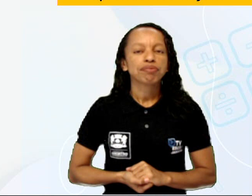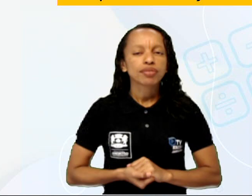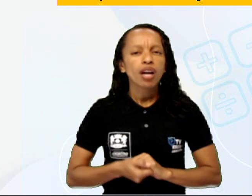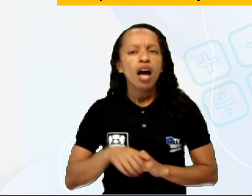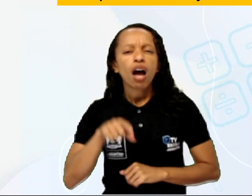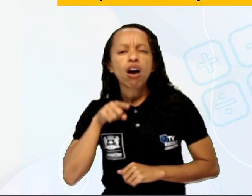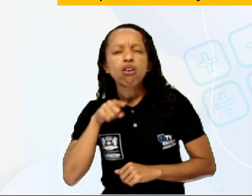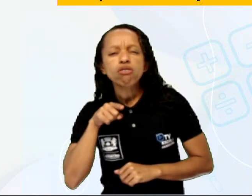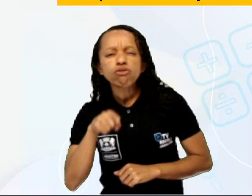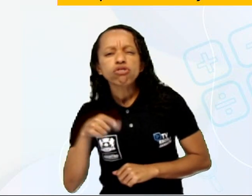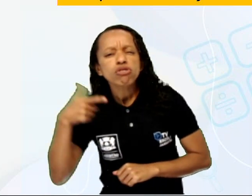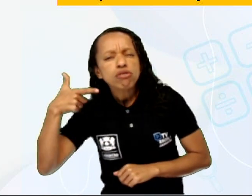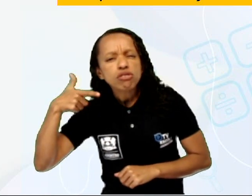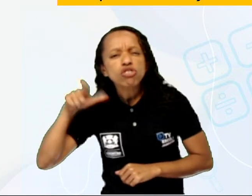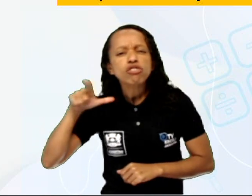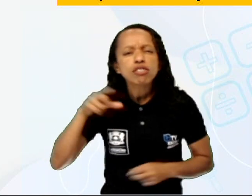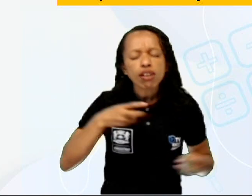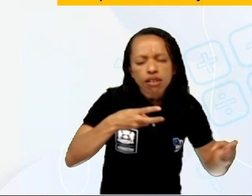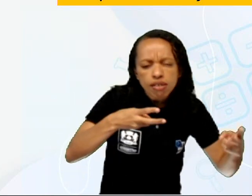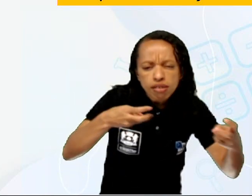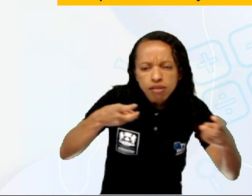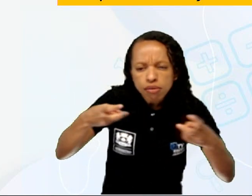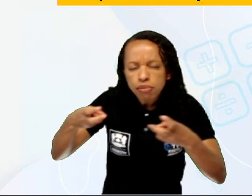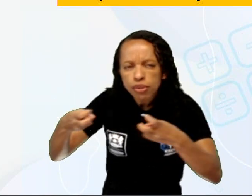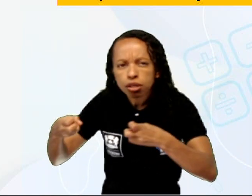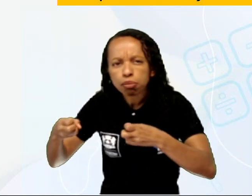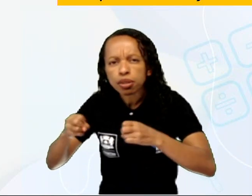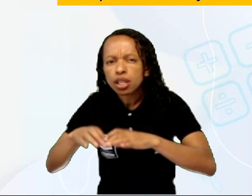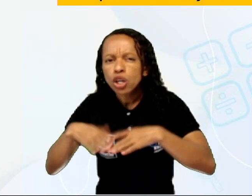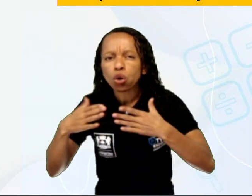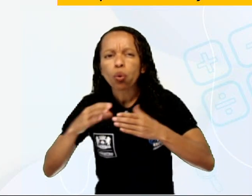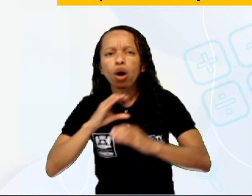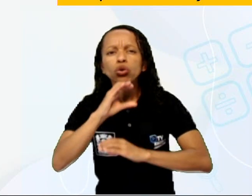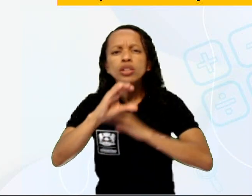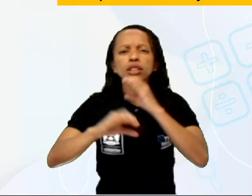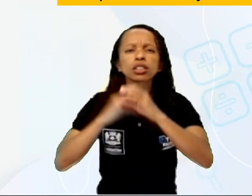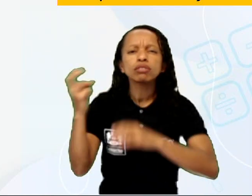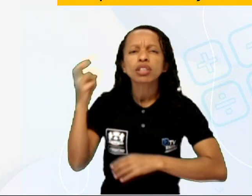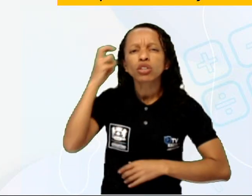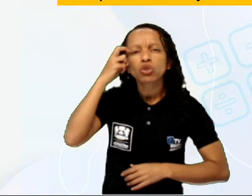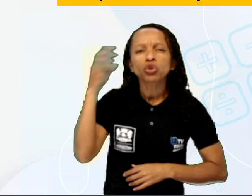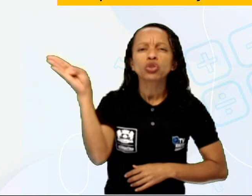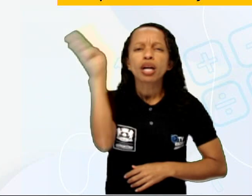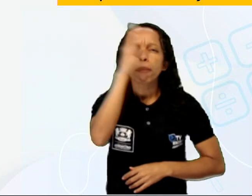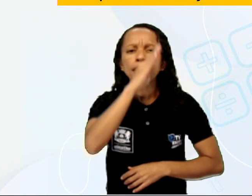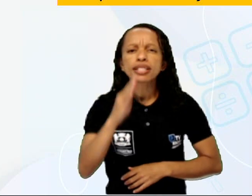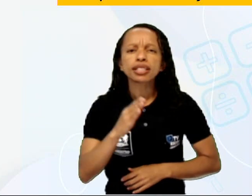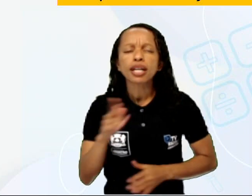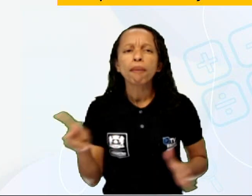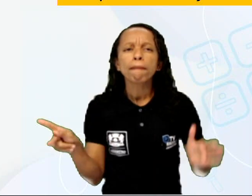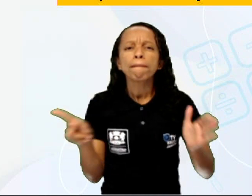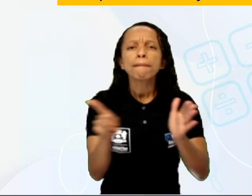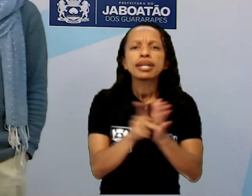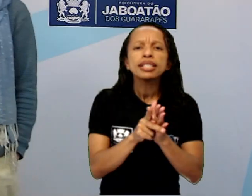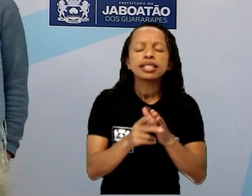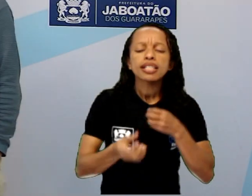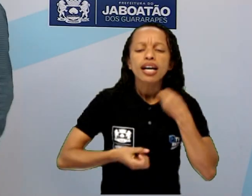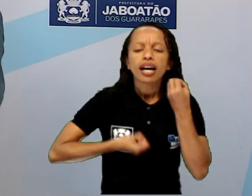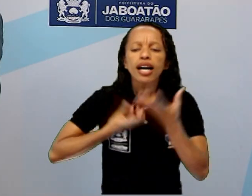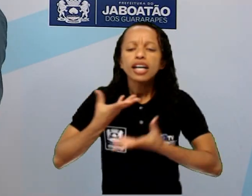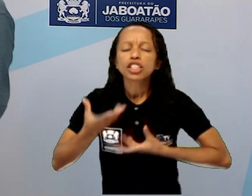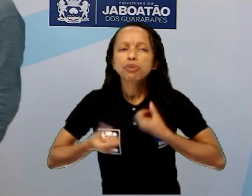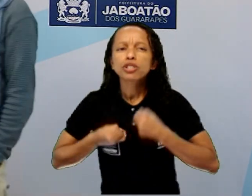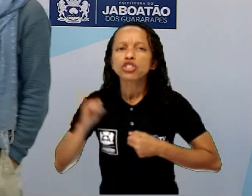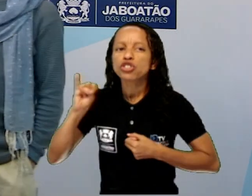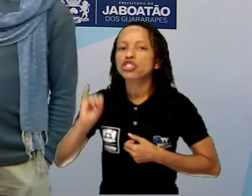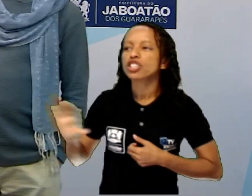Você conseguiria identificar a qual ciclo da cultura brasileira pertence às expressões das imagens ao